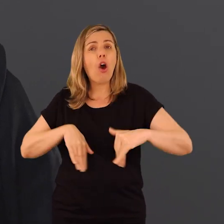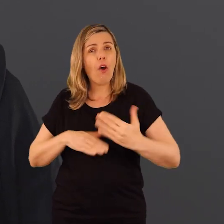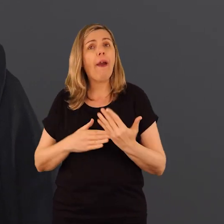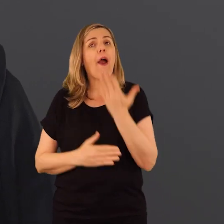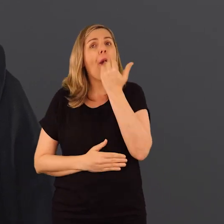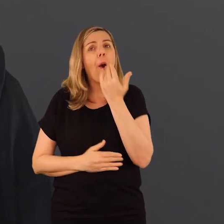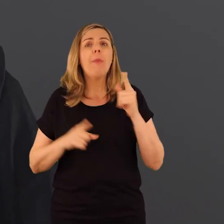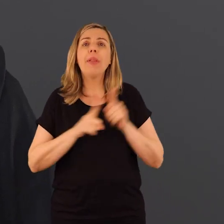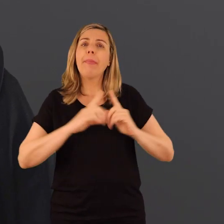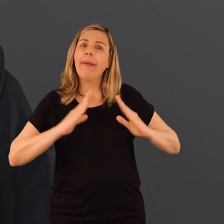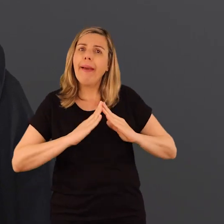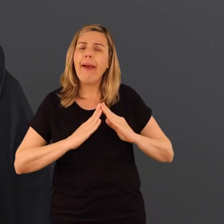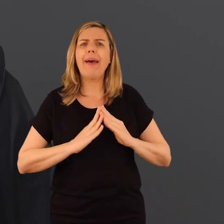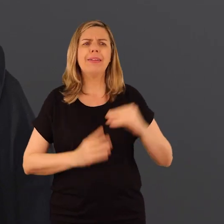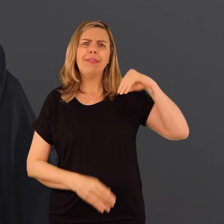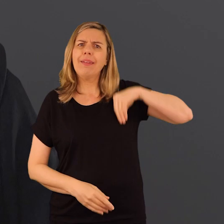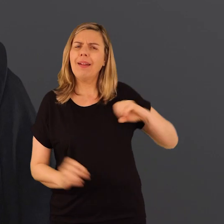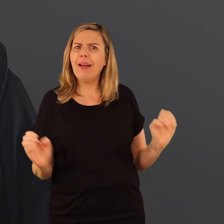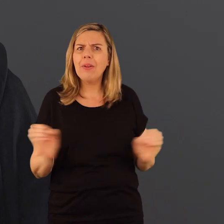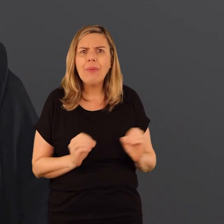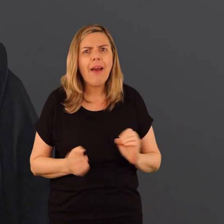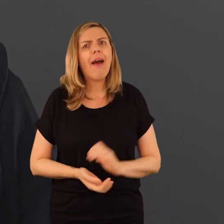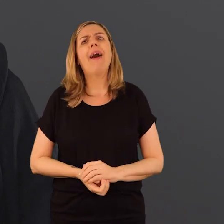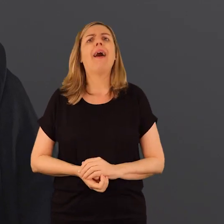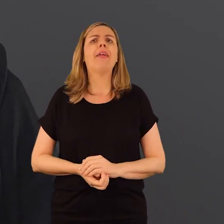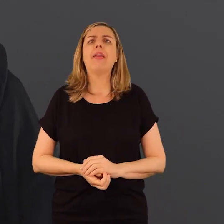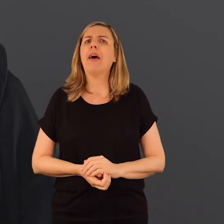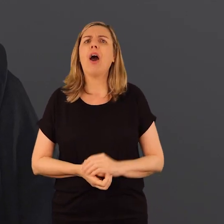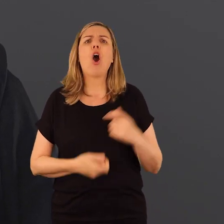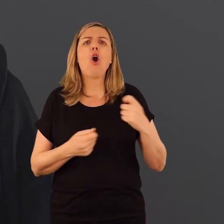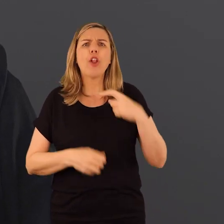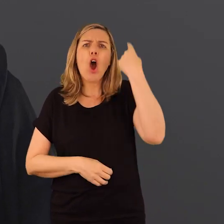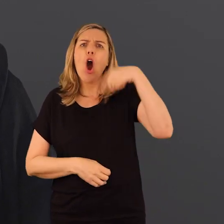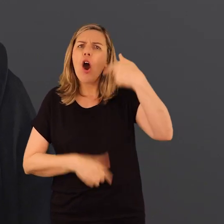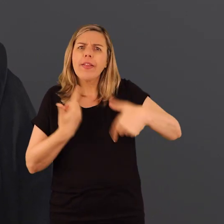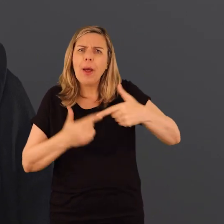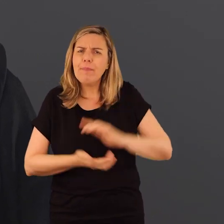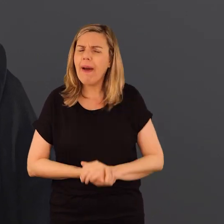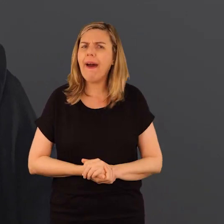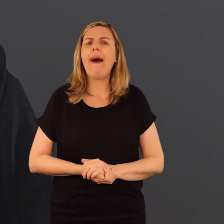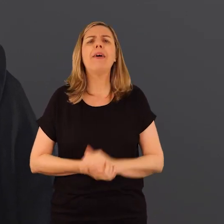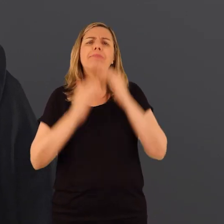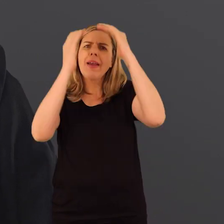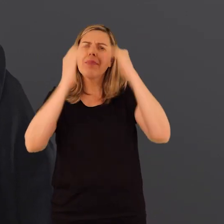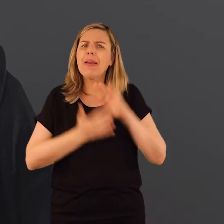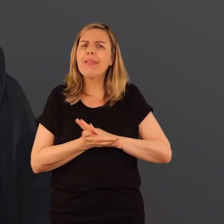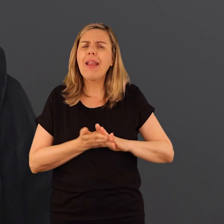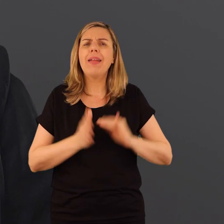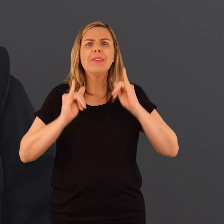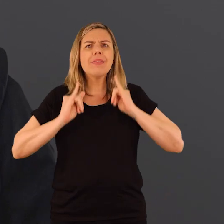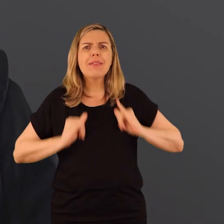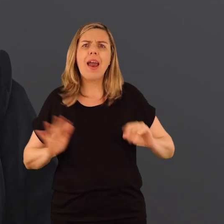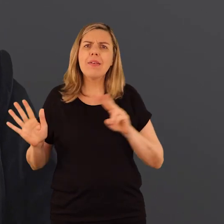moradia e alimentação, sem remuneração, sem controle de jornada de trabalho, sem o respeito aos